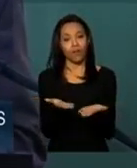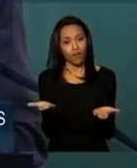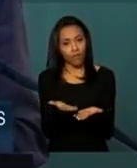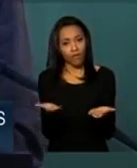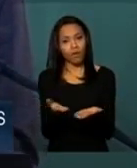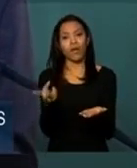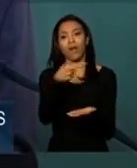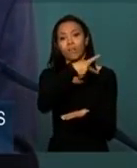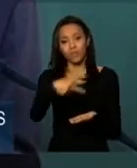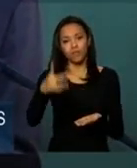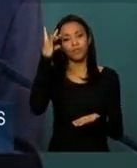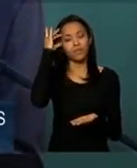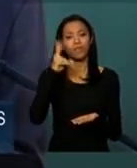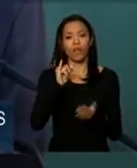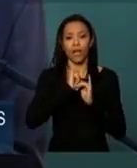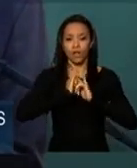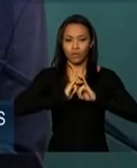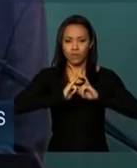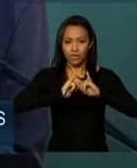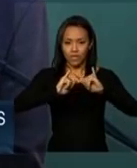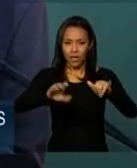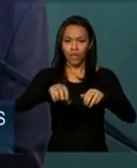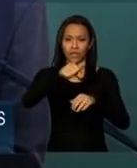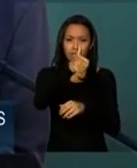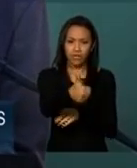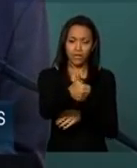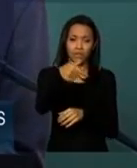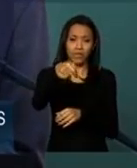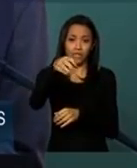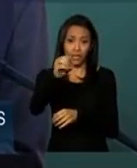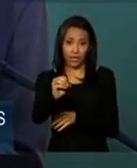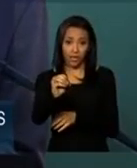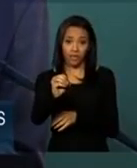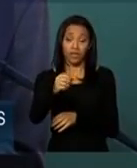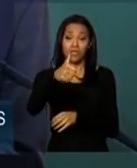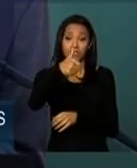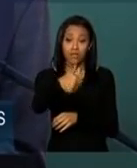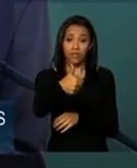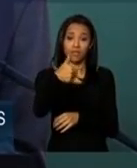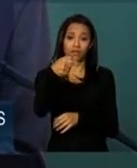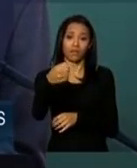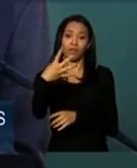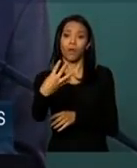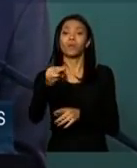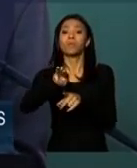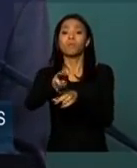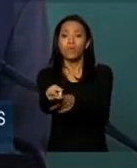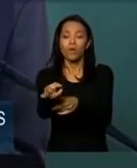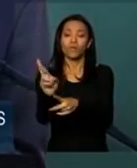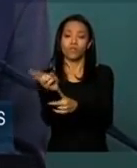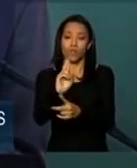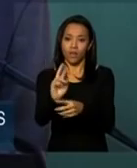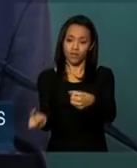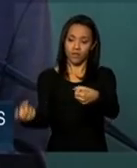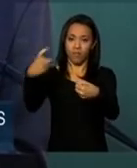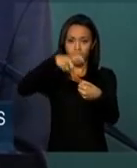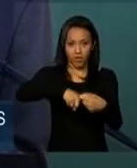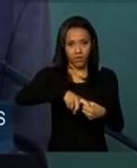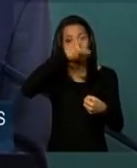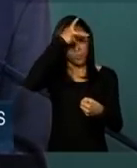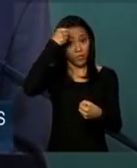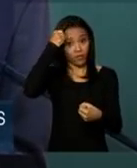presidenta também anuncia, que são mais 174 milhões de reais em parceria com a prefeitura